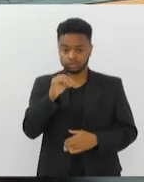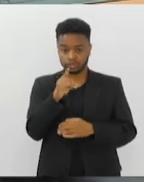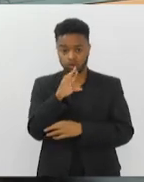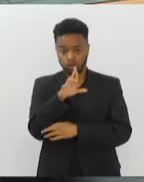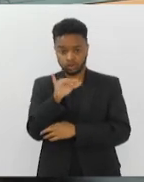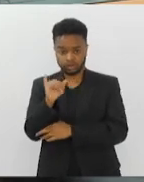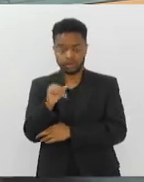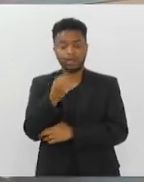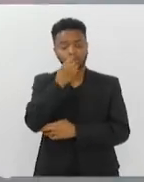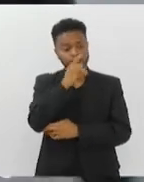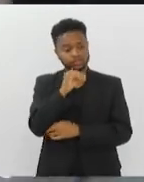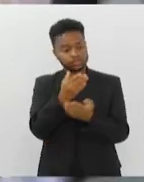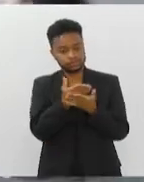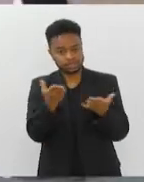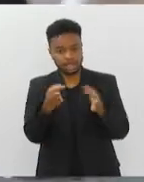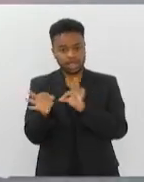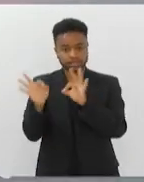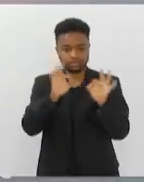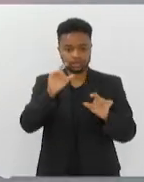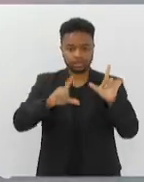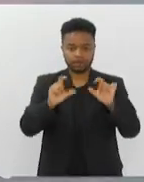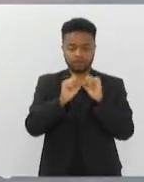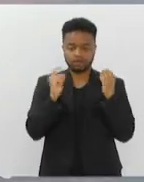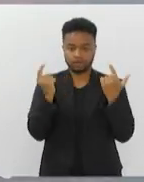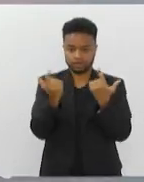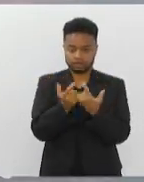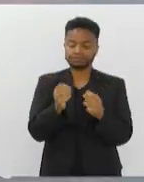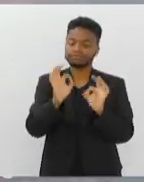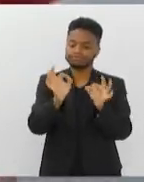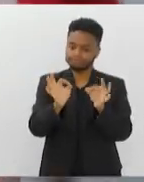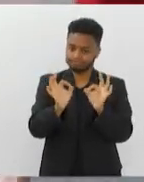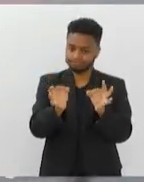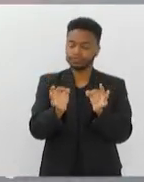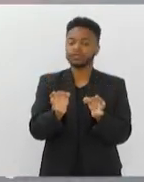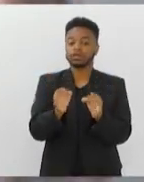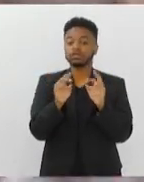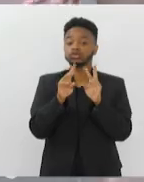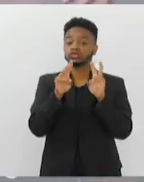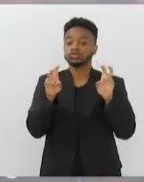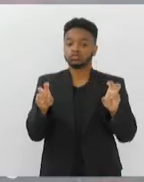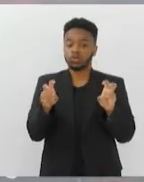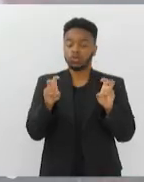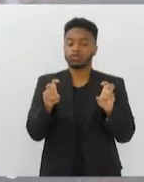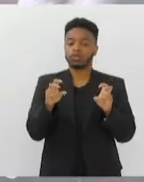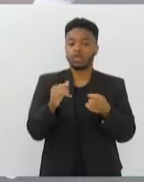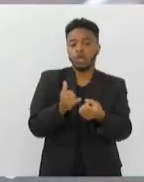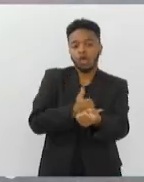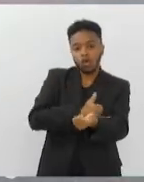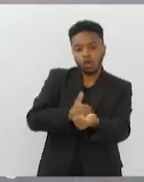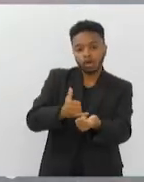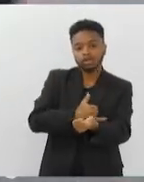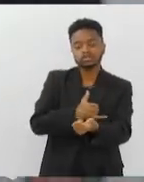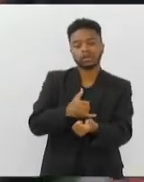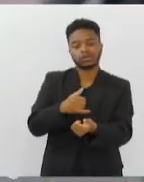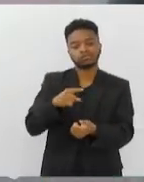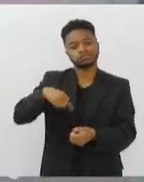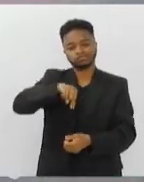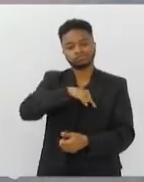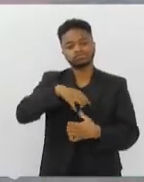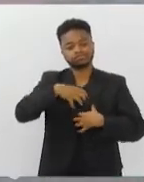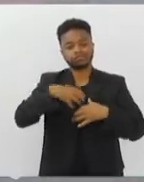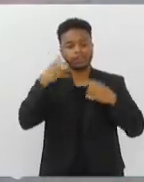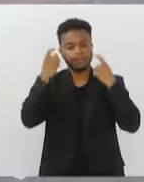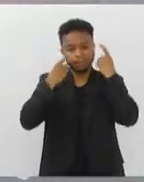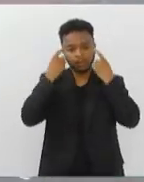Bom dia, Vicente. Bom dia aos telespectadores da TV Alerge. É isso mesmo, em relação a esse caso do colesterol que preocupa, né?